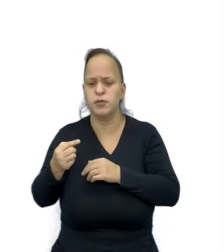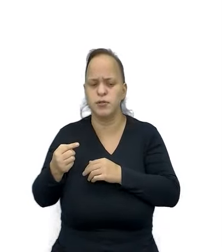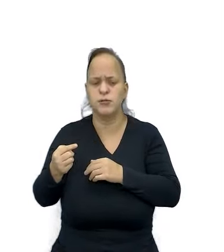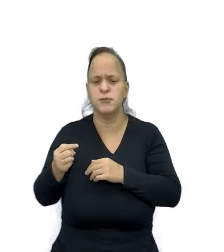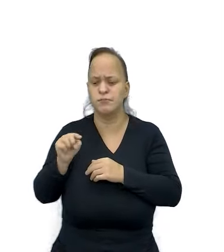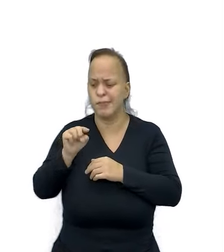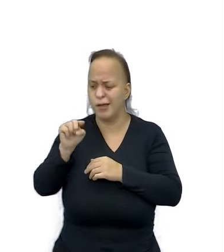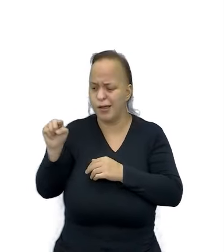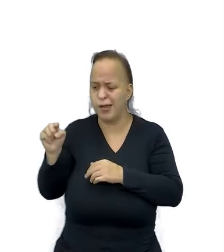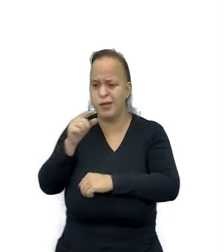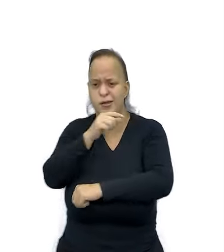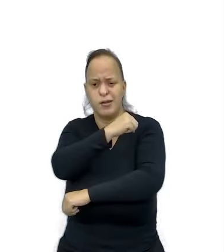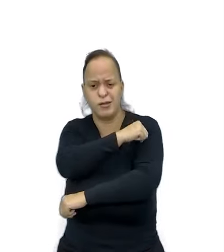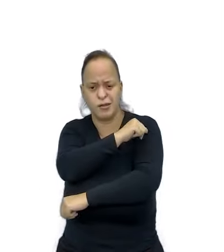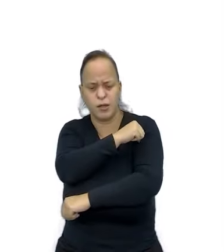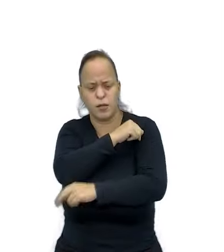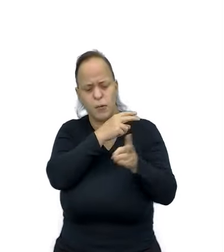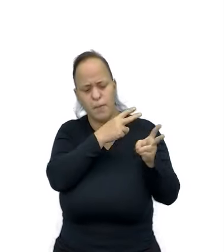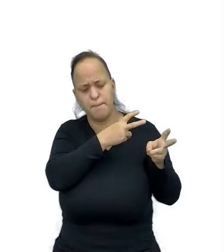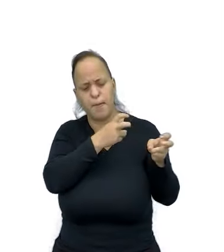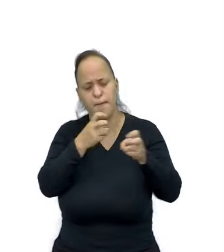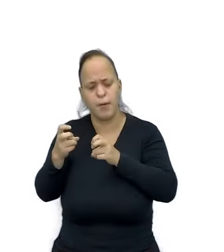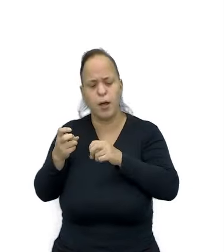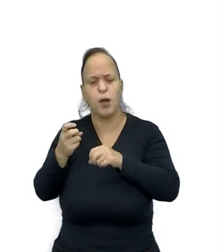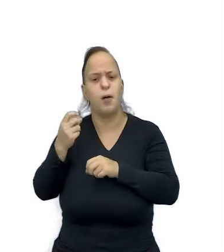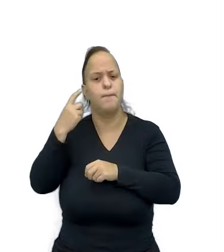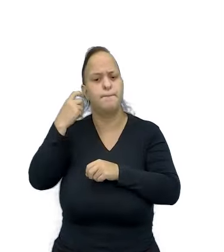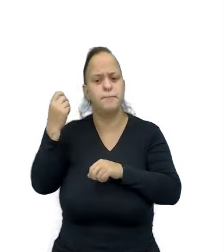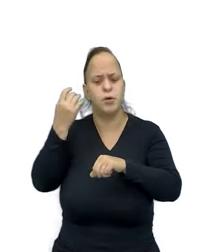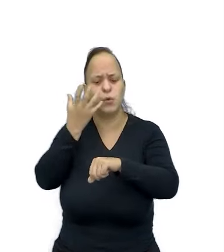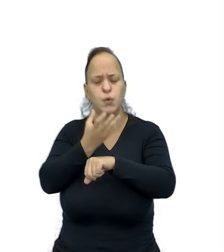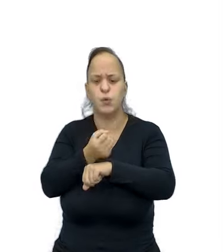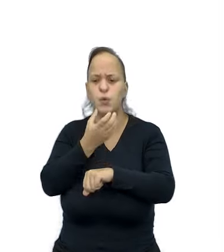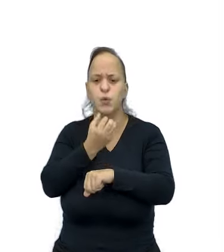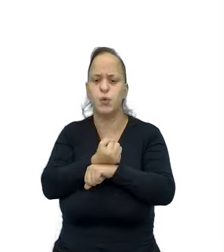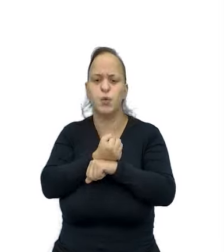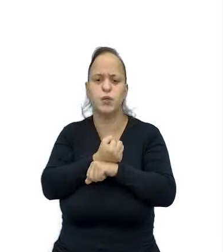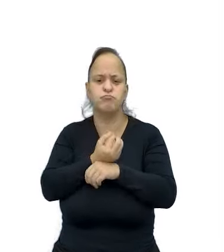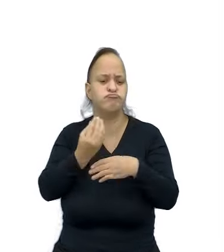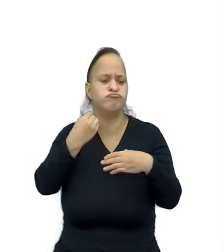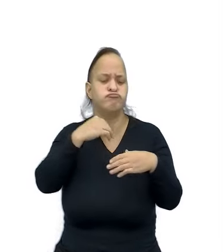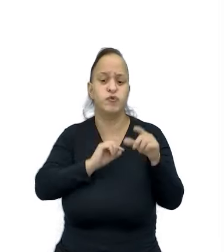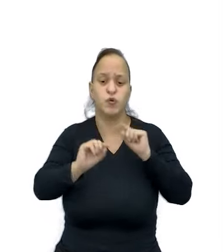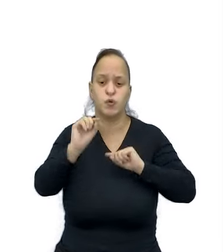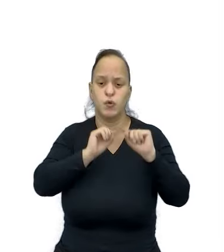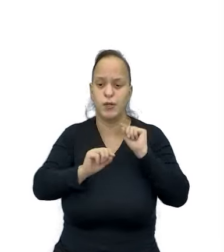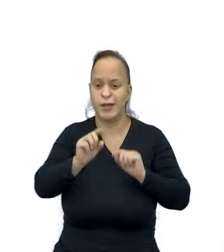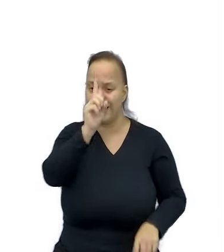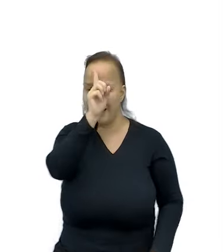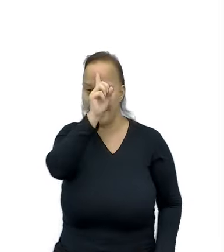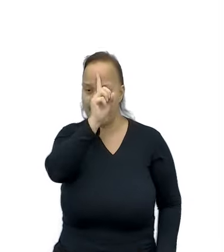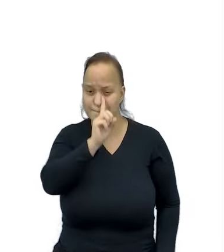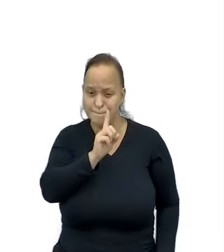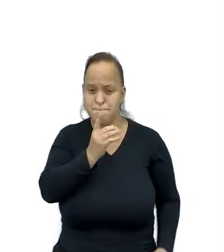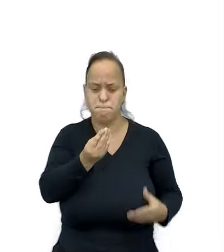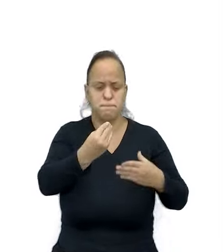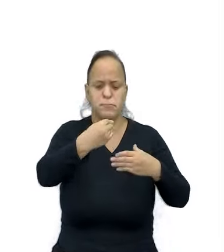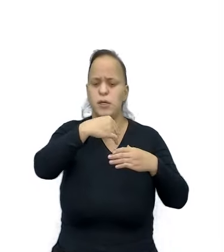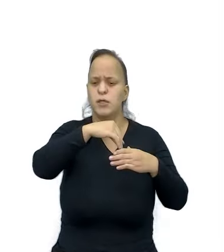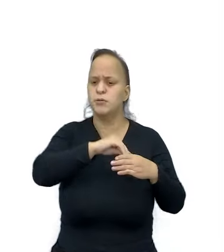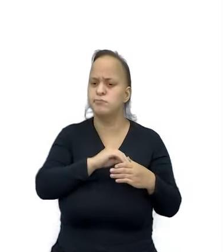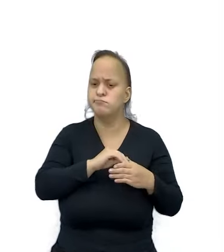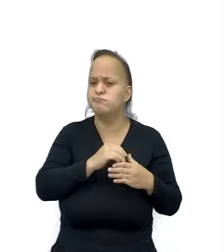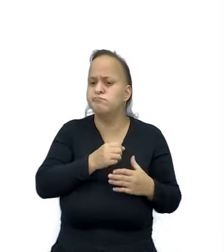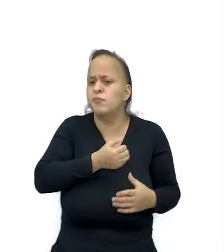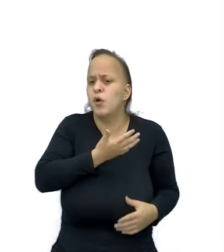seria esse podcast, o que pode conter ali, qual é a linguagem, né, que pode ser trabalhada dentro desse podcast.